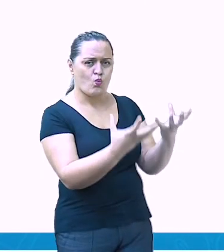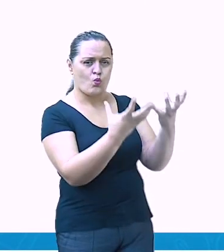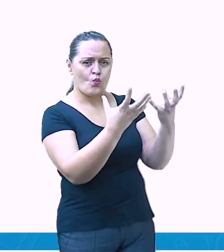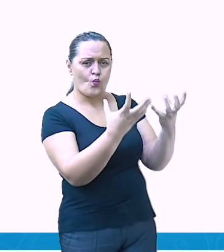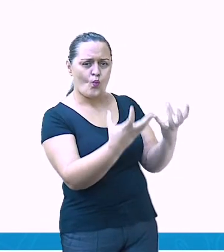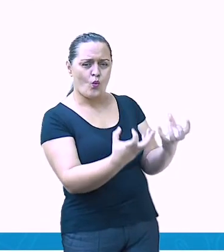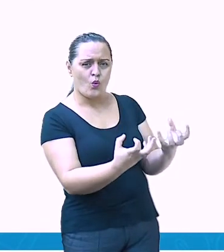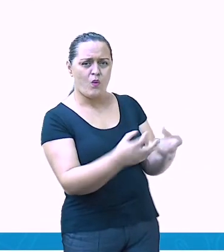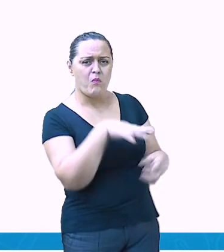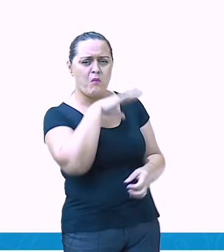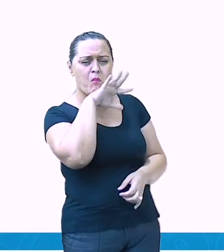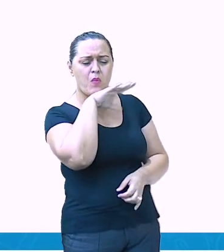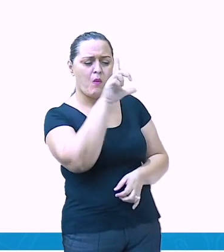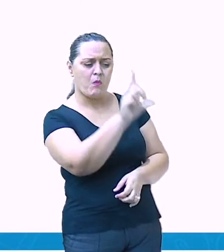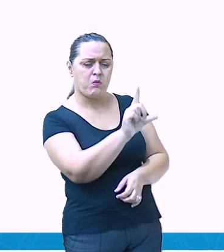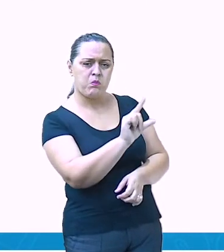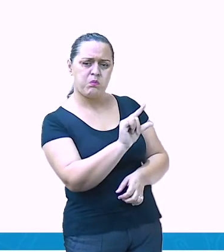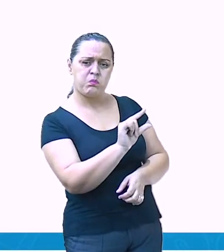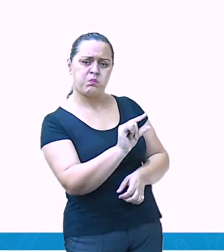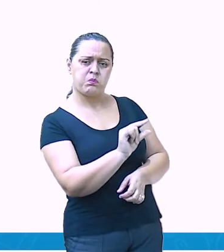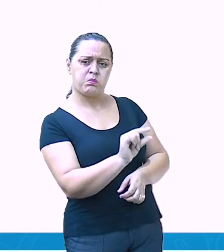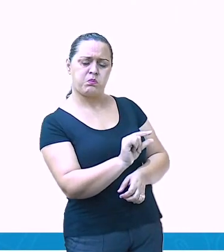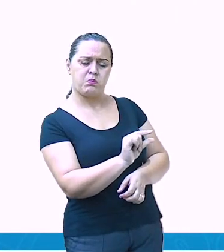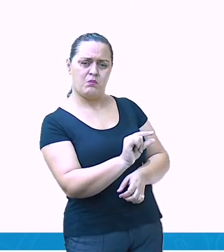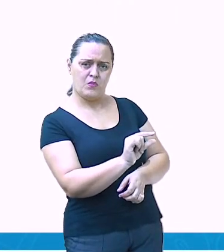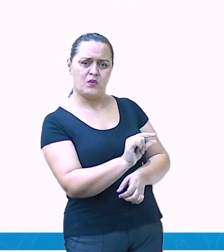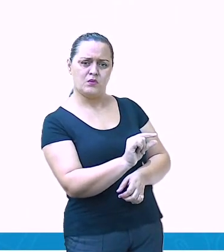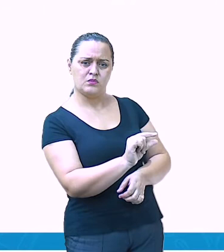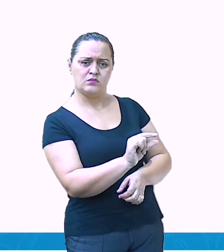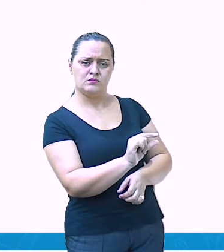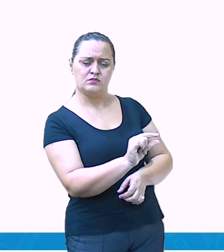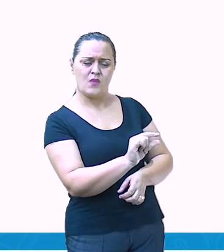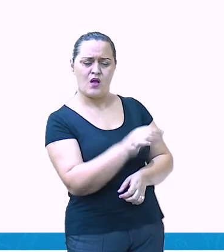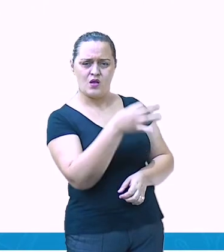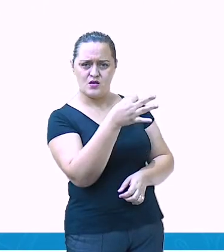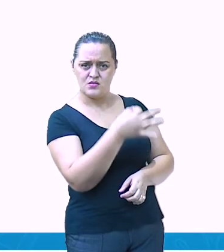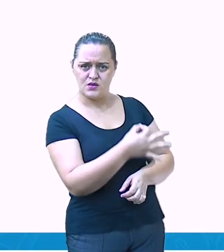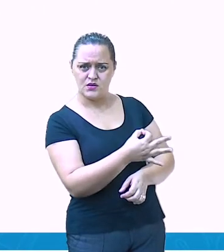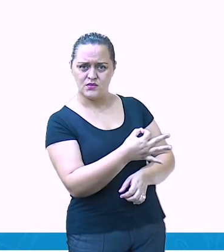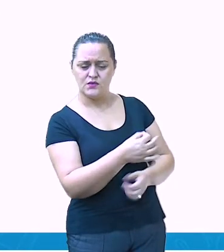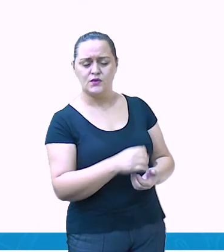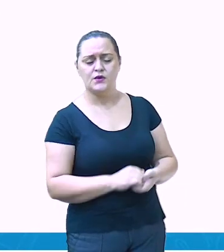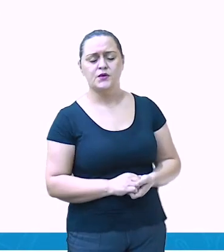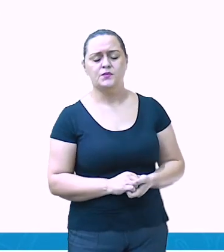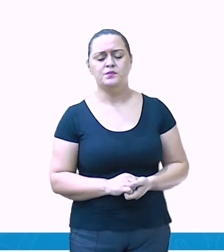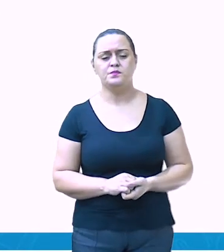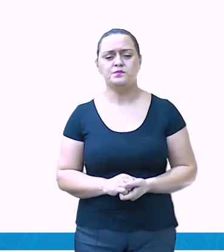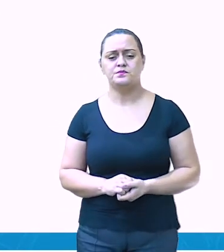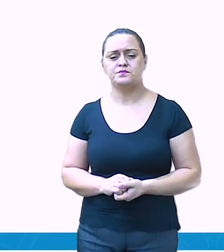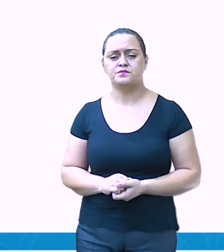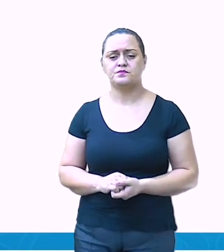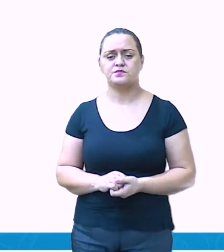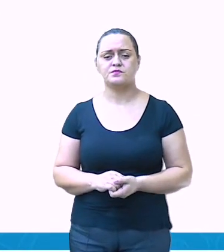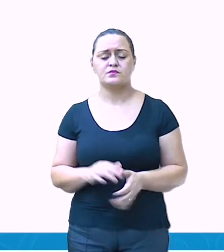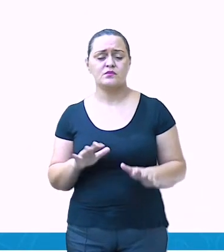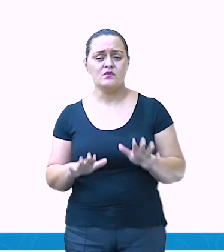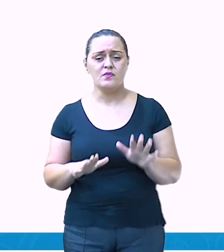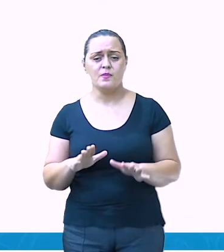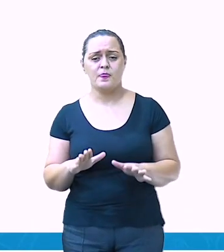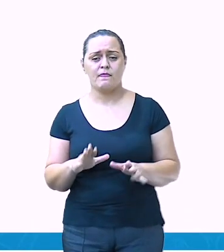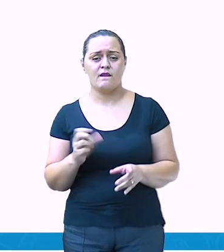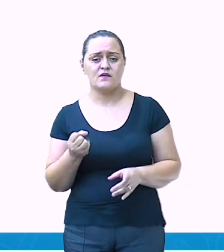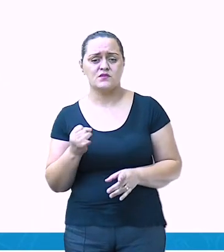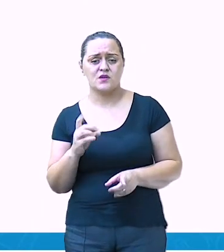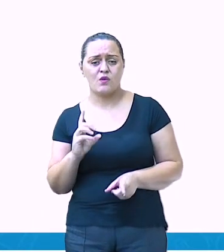eram alimentados com o cactus. A água, quando você chegava a ter água para beber, você tinha